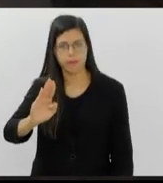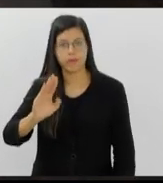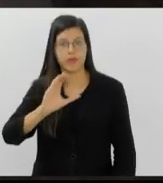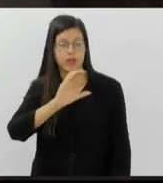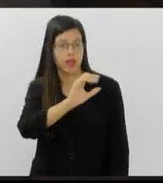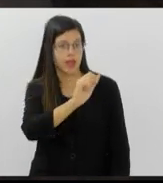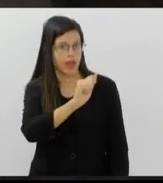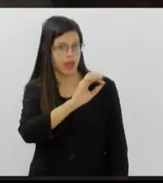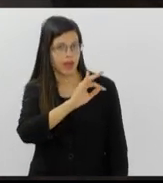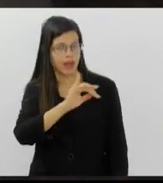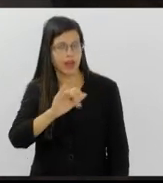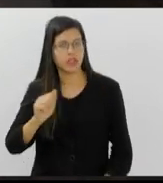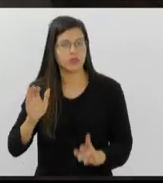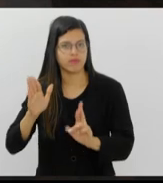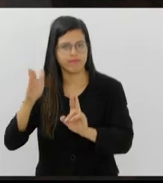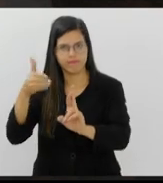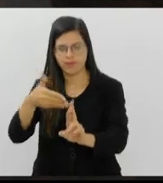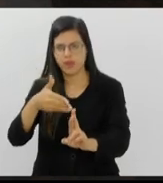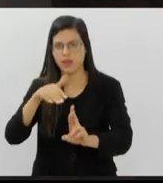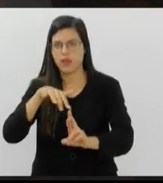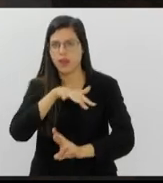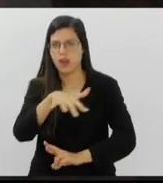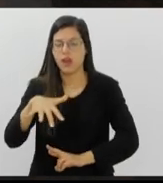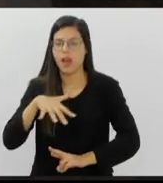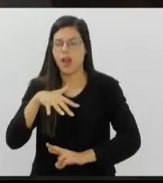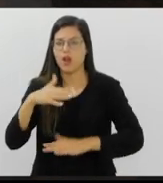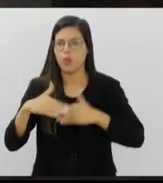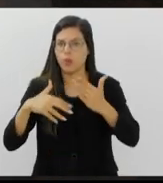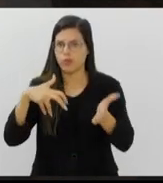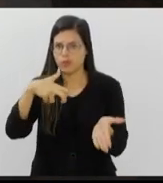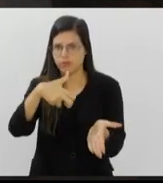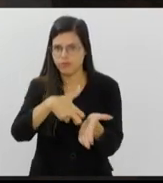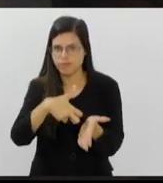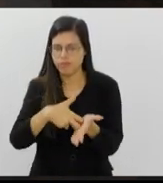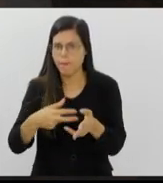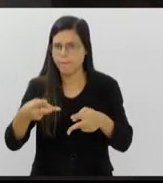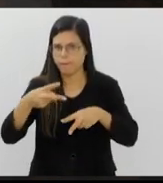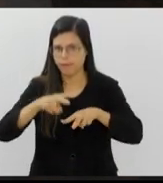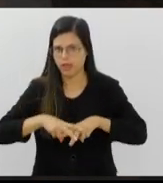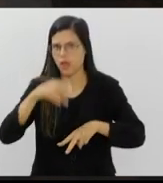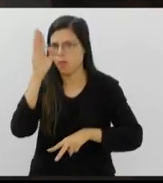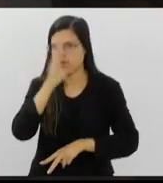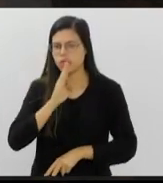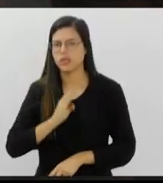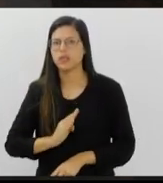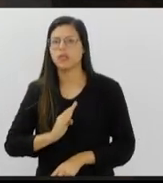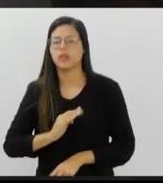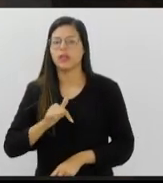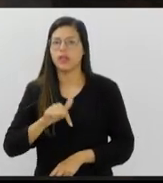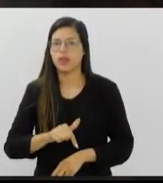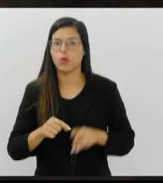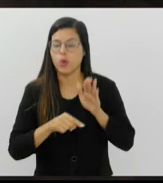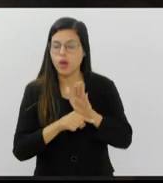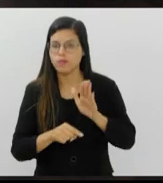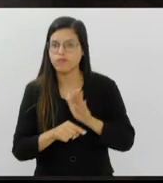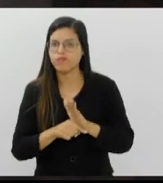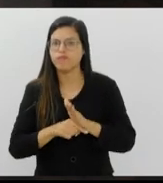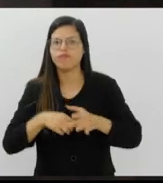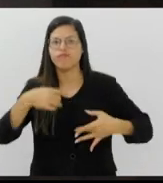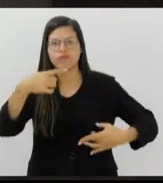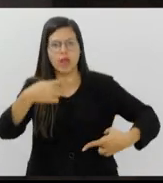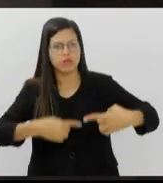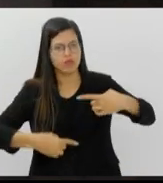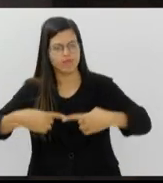tem sido uma referência no campo do processo penal brasileiro, contribuindo de forma decisiva para discussões